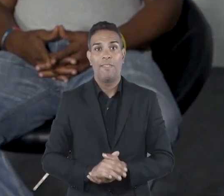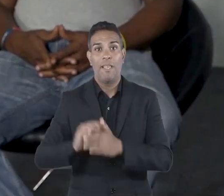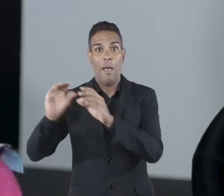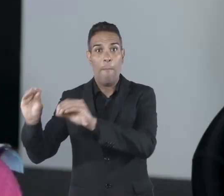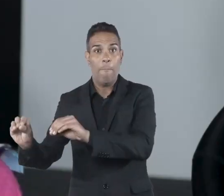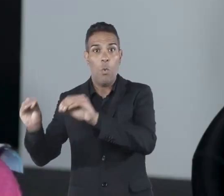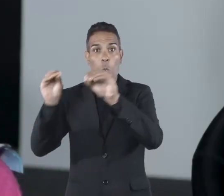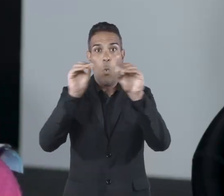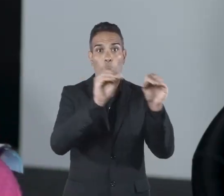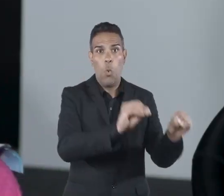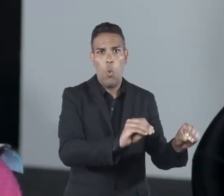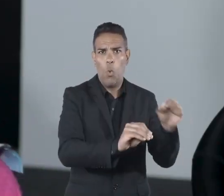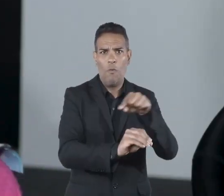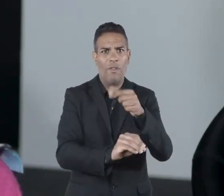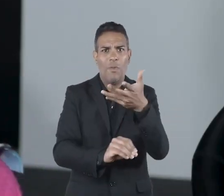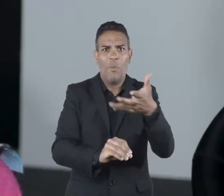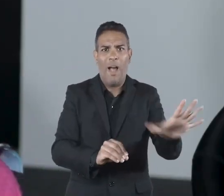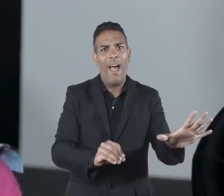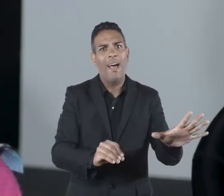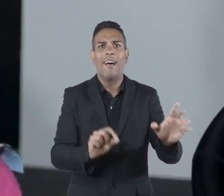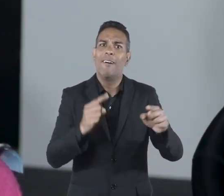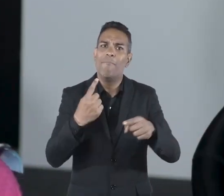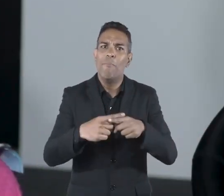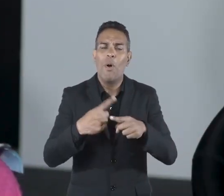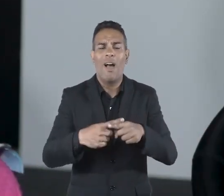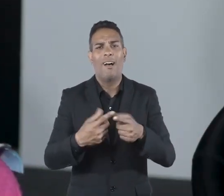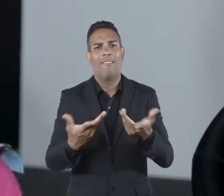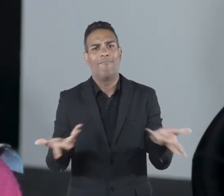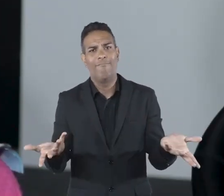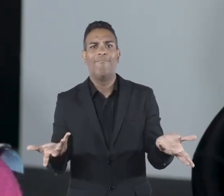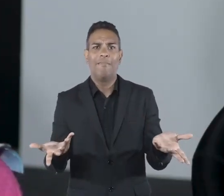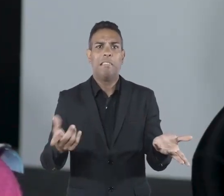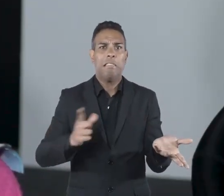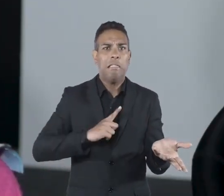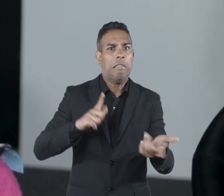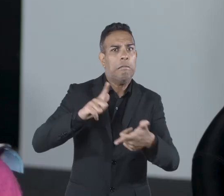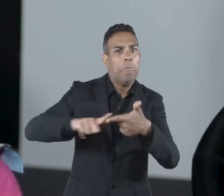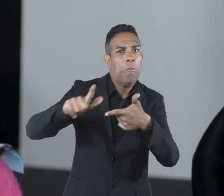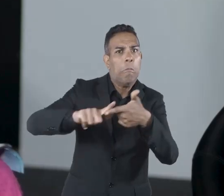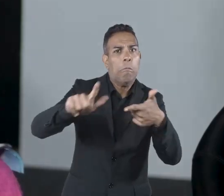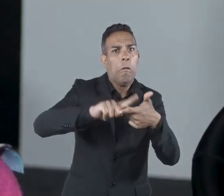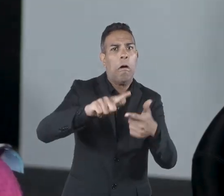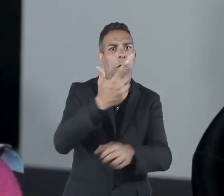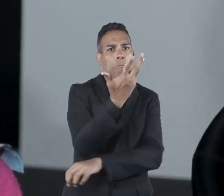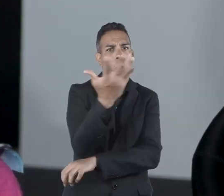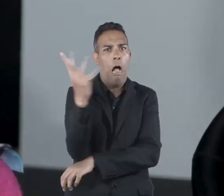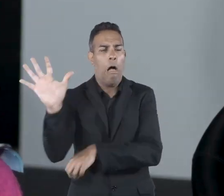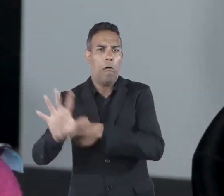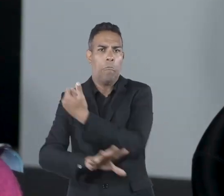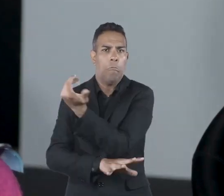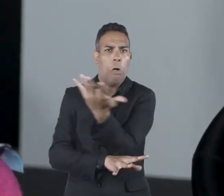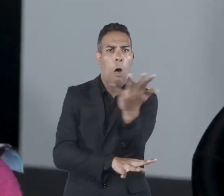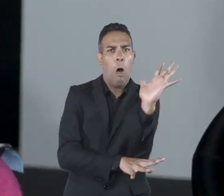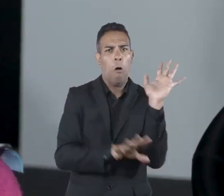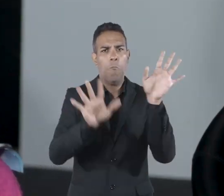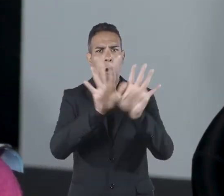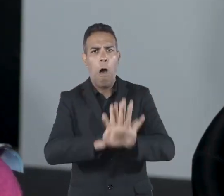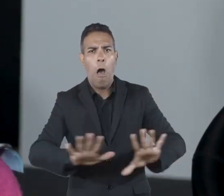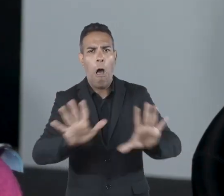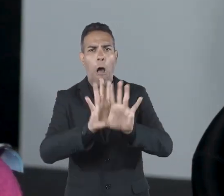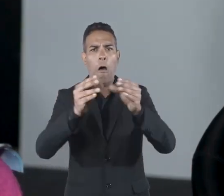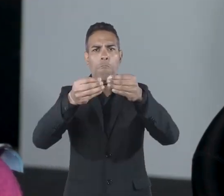você deixa a terra natal, não porque você quis, e sim por conta de um desastre natural, de uma